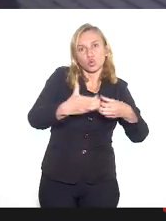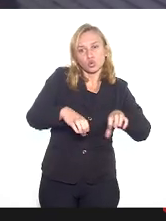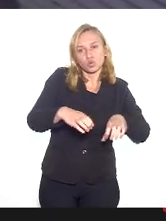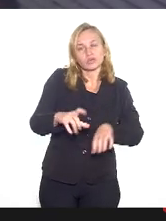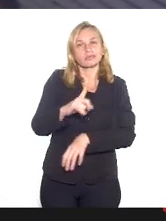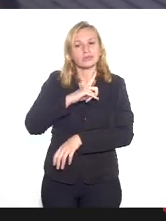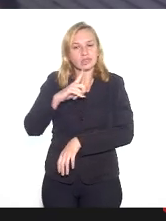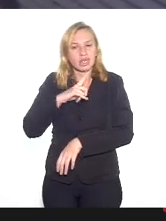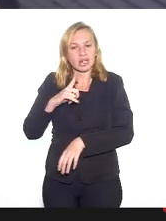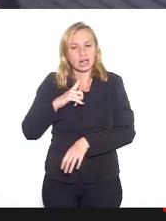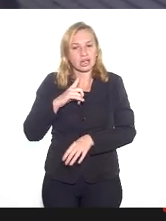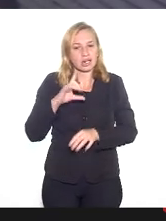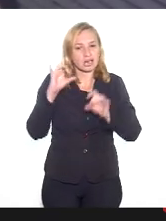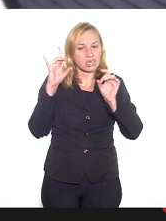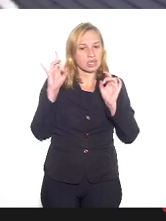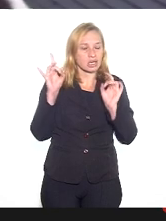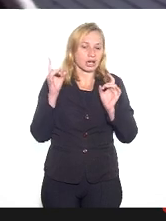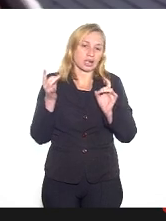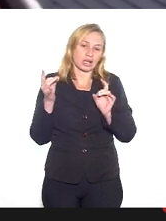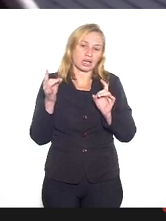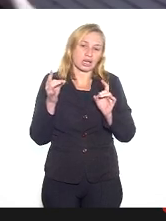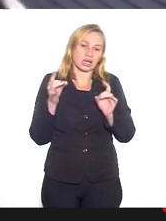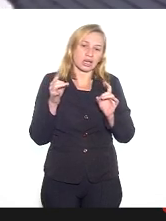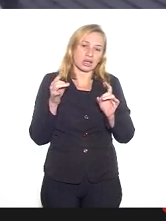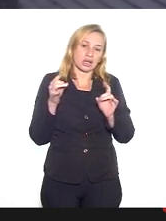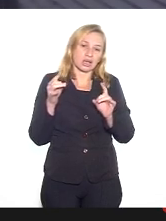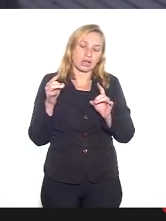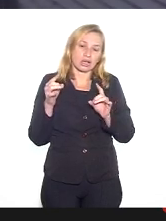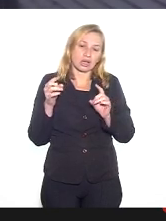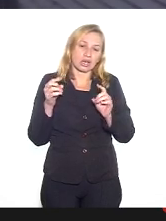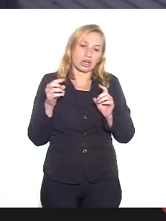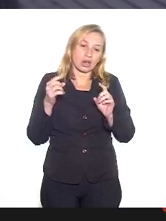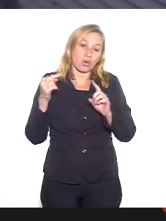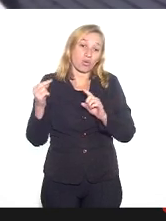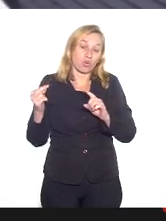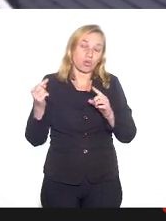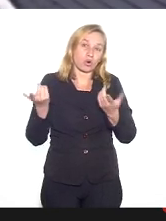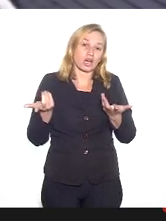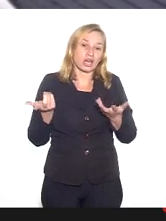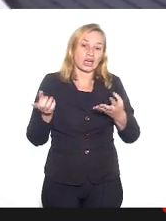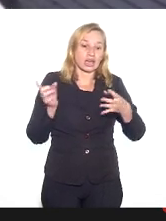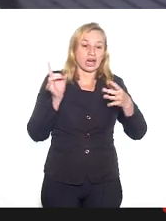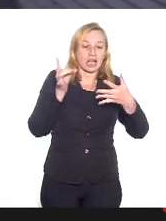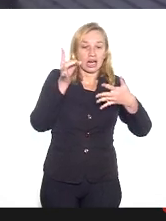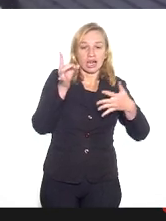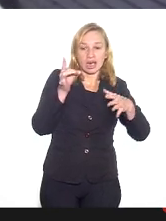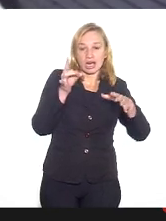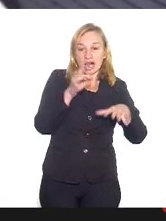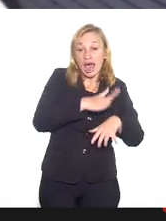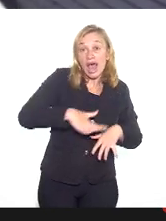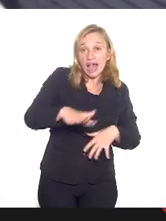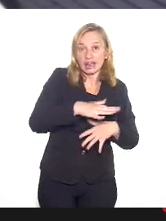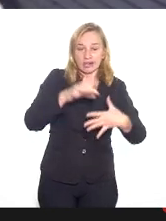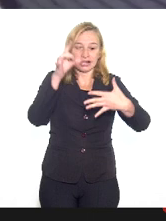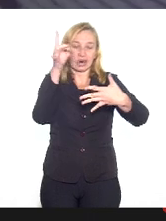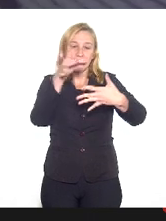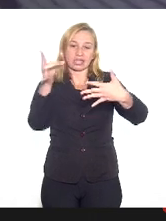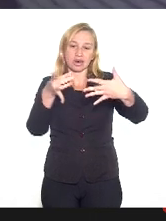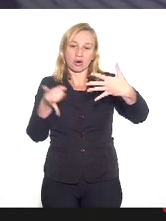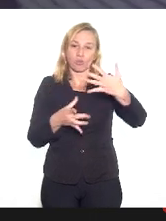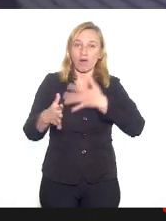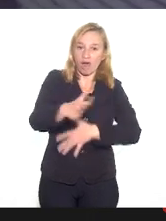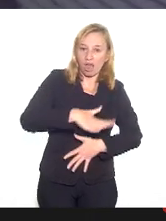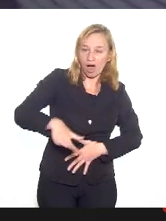têm especialidade. Um é para motorista, o outro é para guarda-vida, o outro é para técnico de enfermagem, o outro é para combatente. E